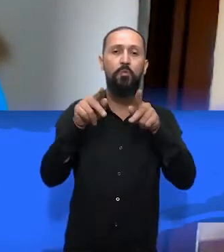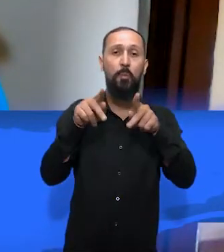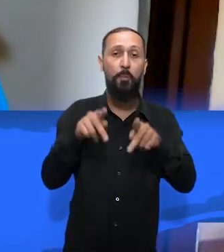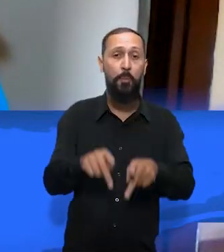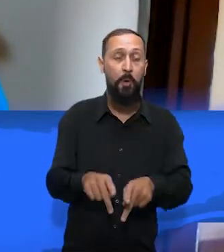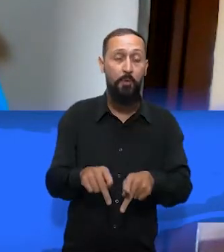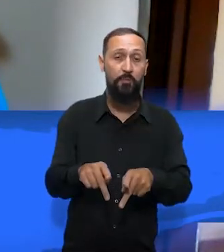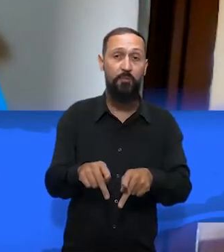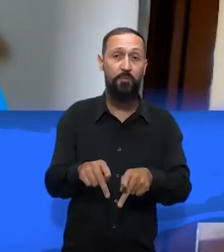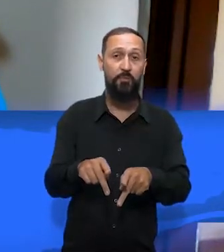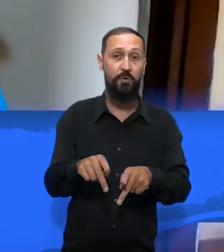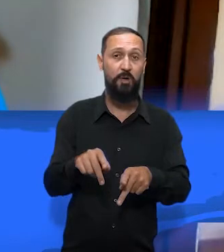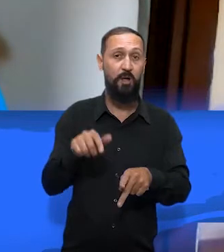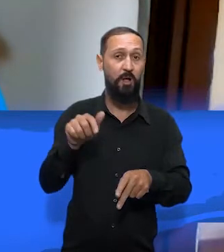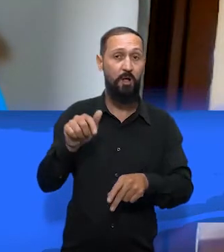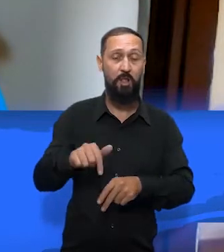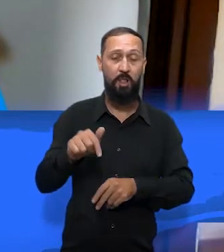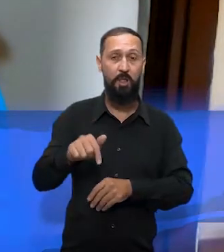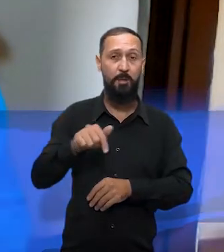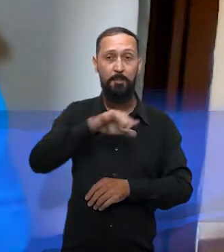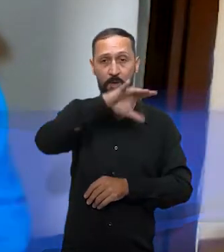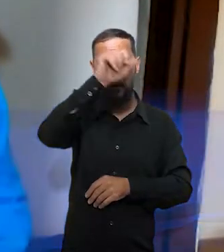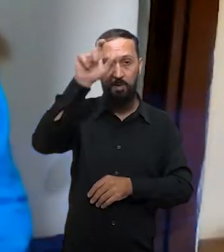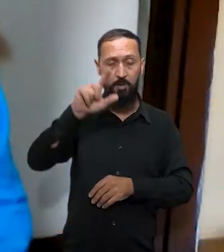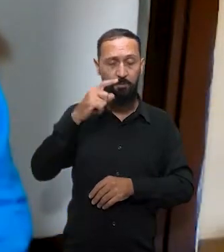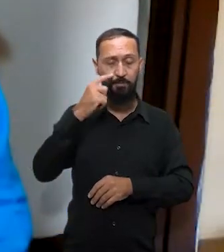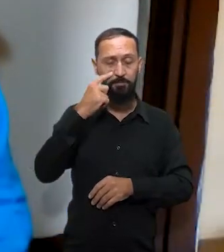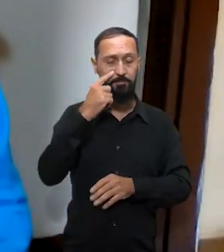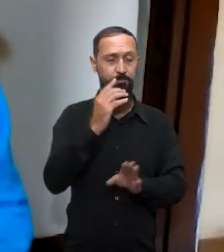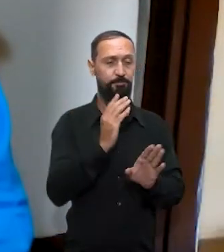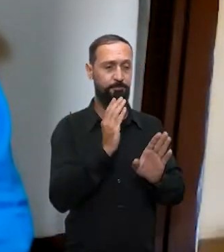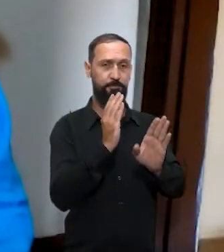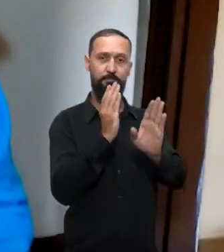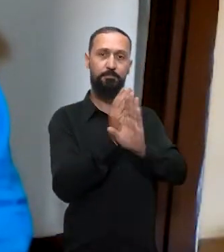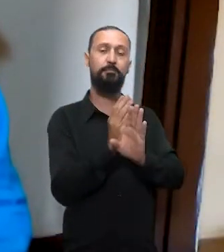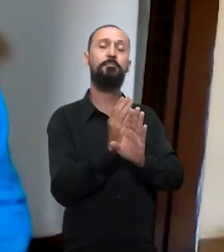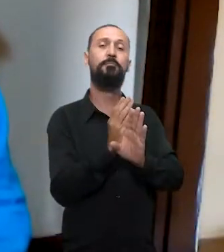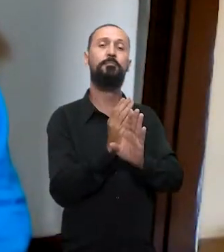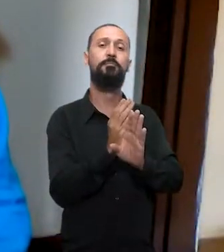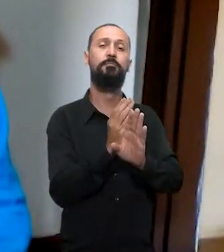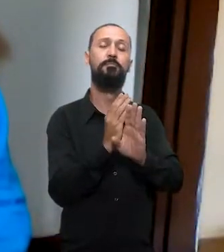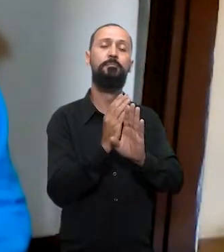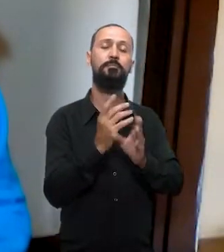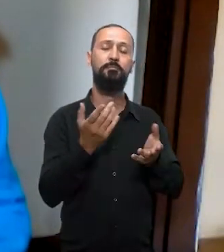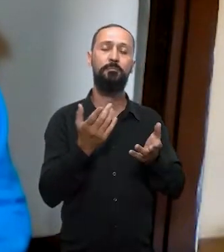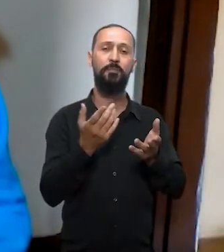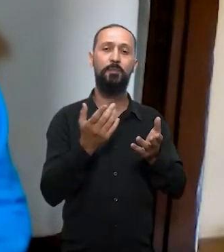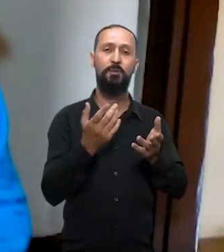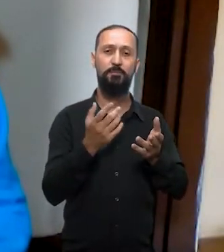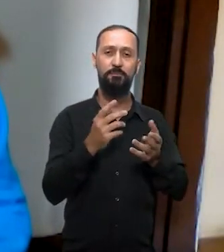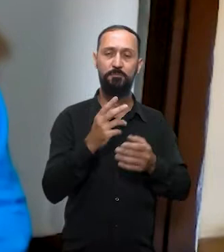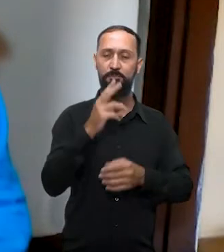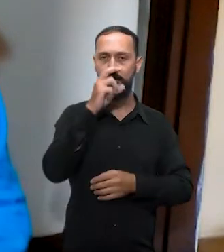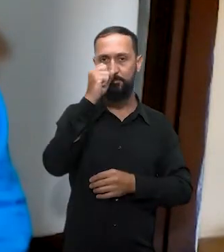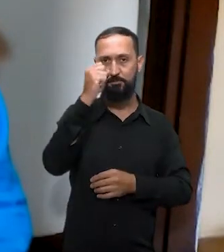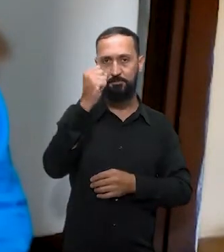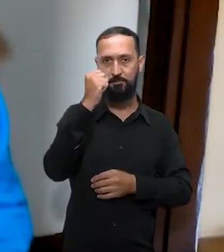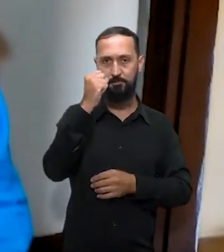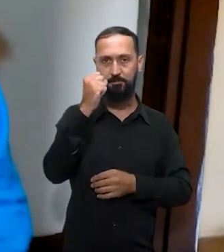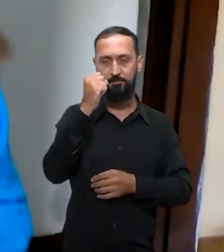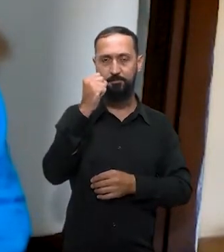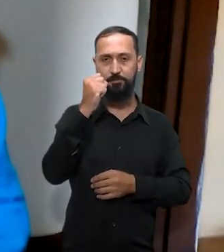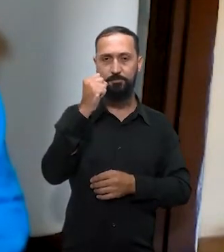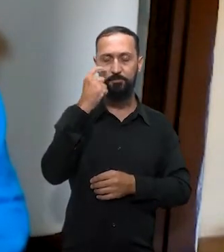a população de Mato Grosso do Sul se identificou, né, de uma maneira muito